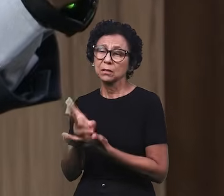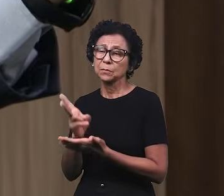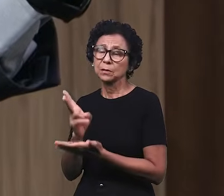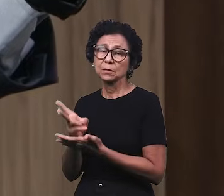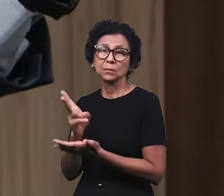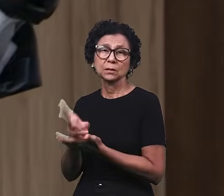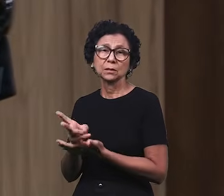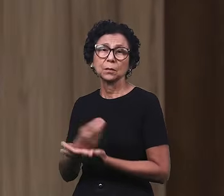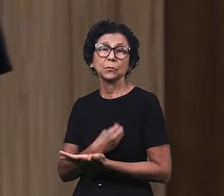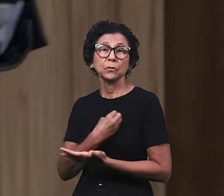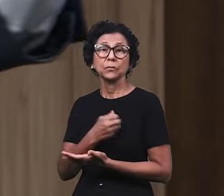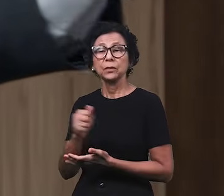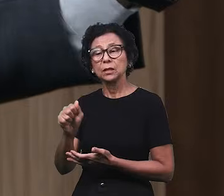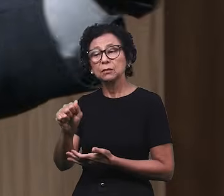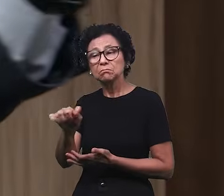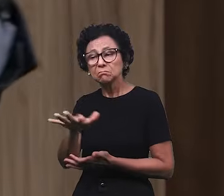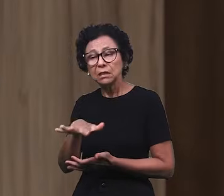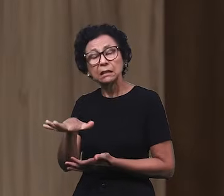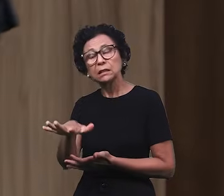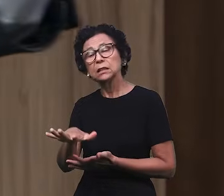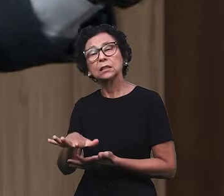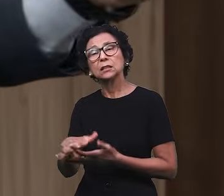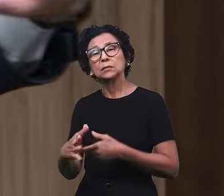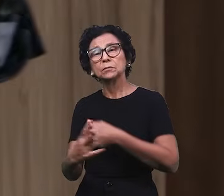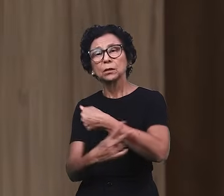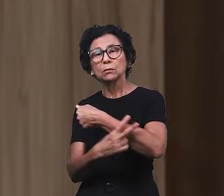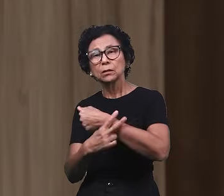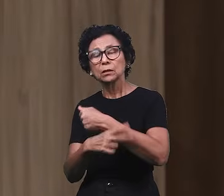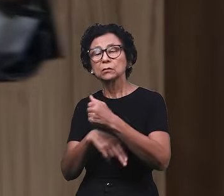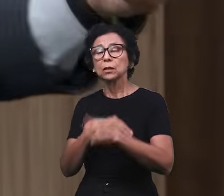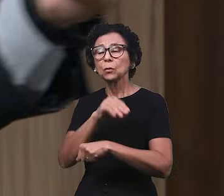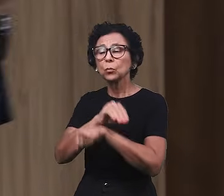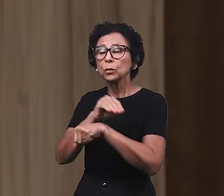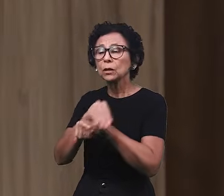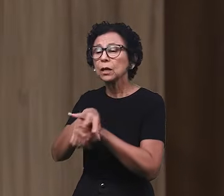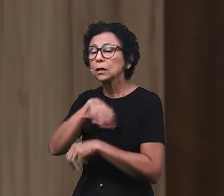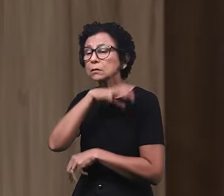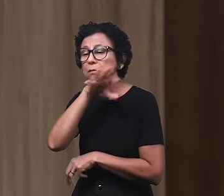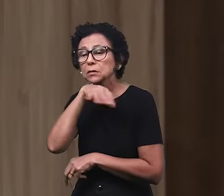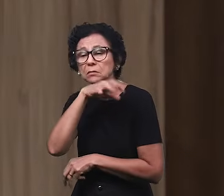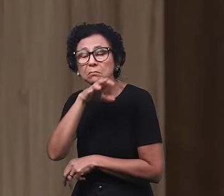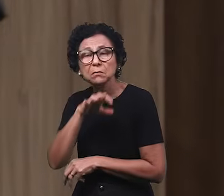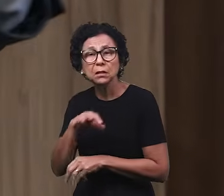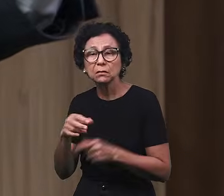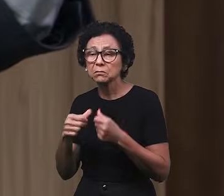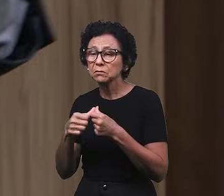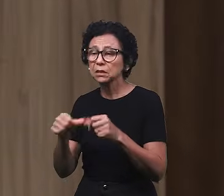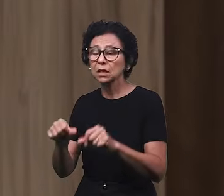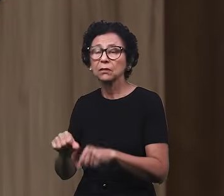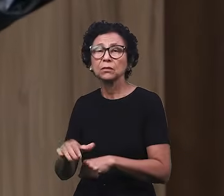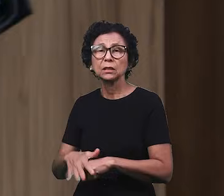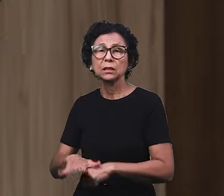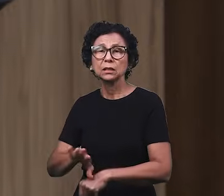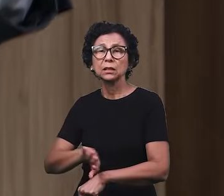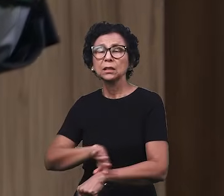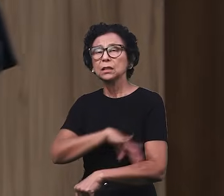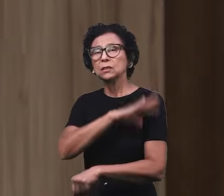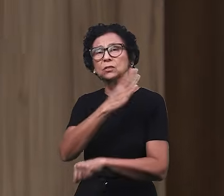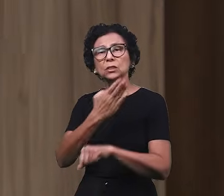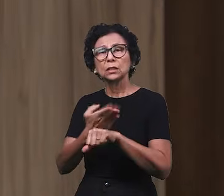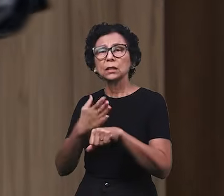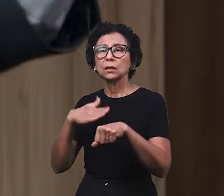campo. Pastoreando, né? Eles se dedicavam ao pastoreio do rebanho, e eles ficavam ali noite e